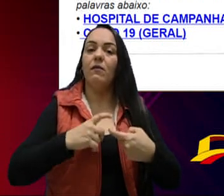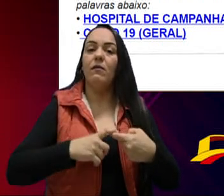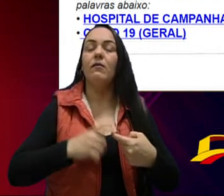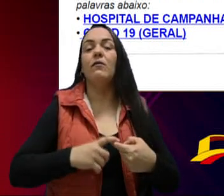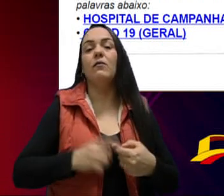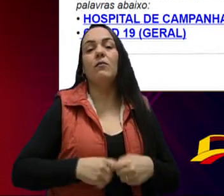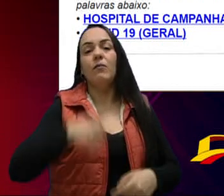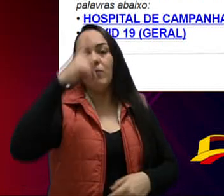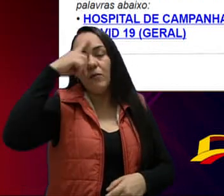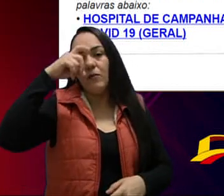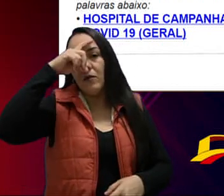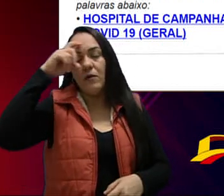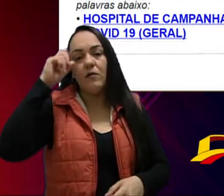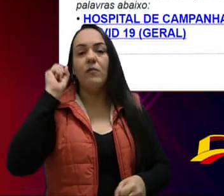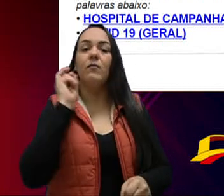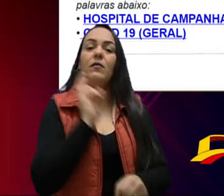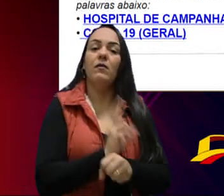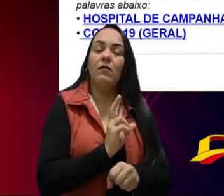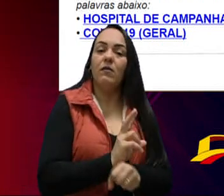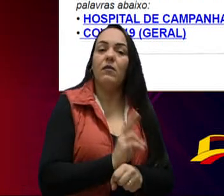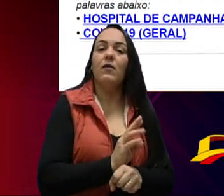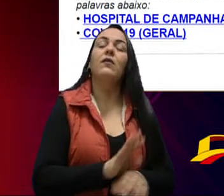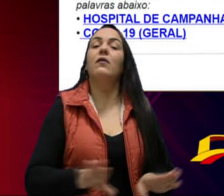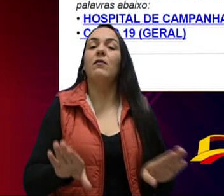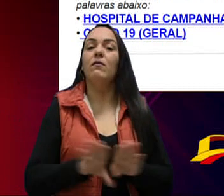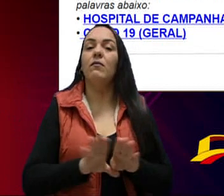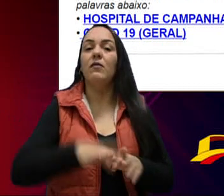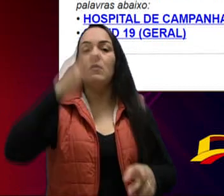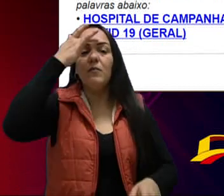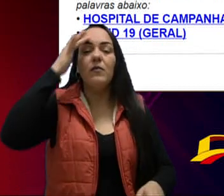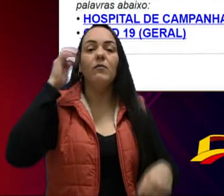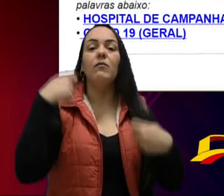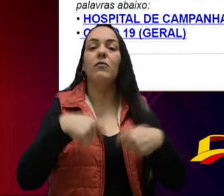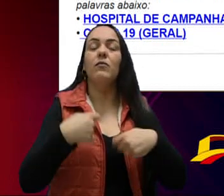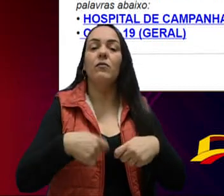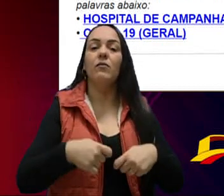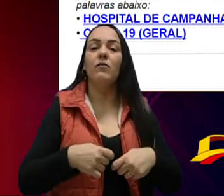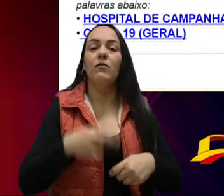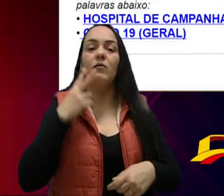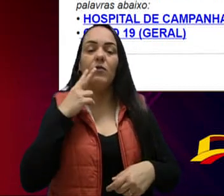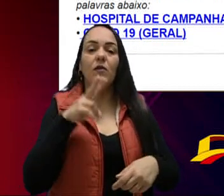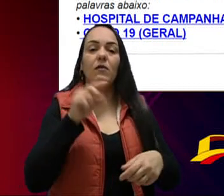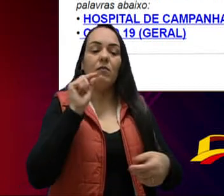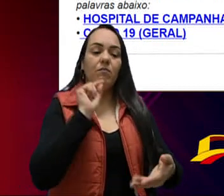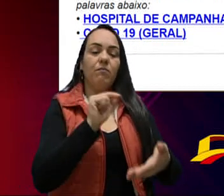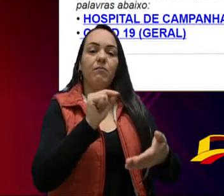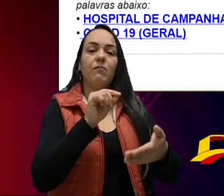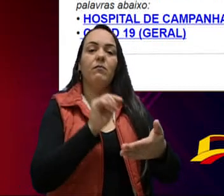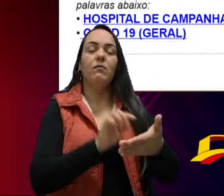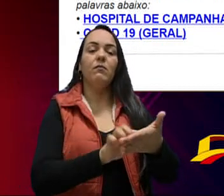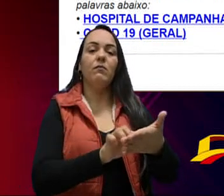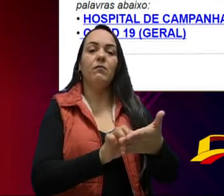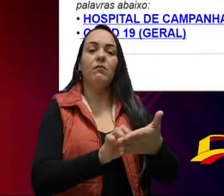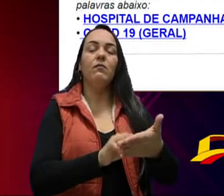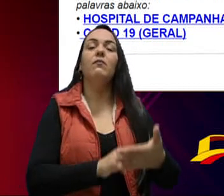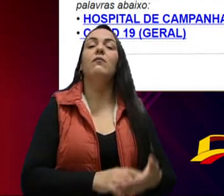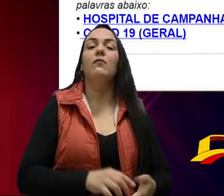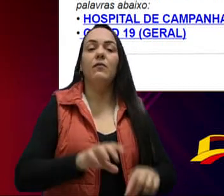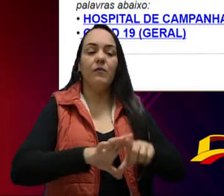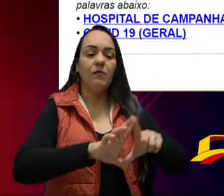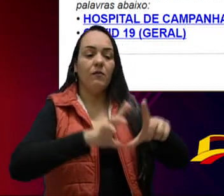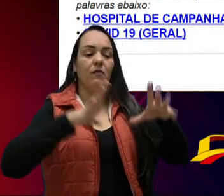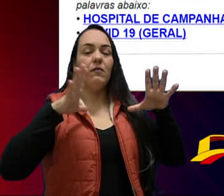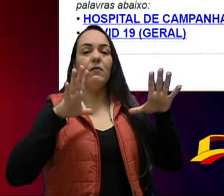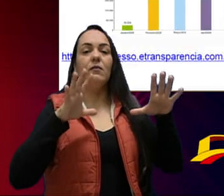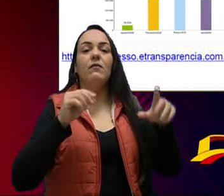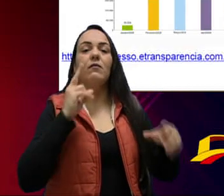hospital de campanha e convide 19 geral gastos gerais então para consultar é só clicar no link que abrirá